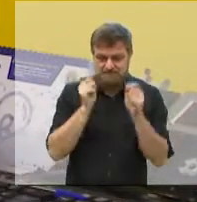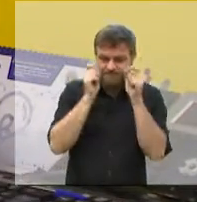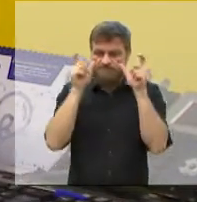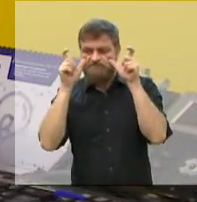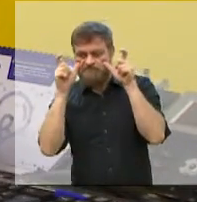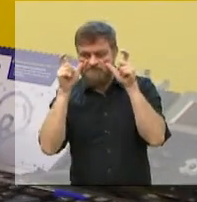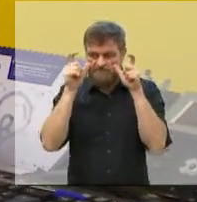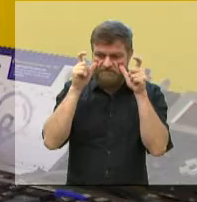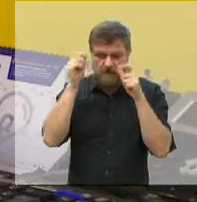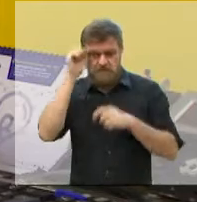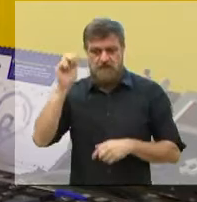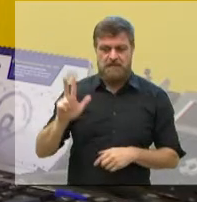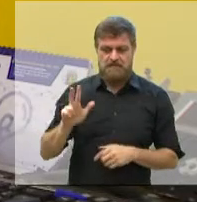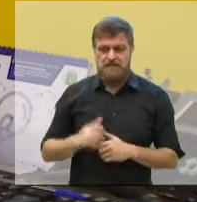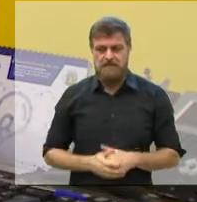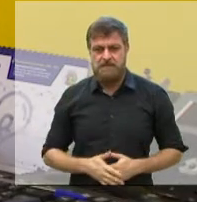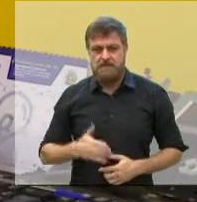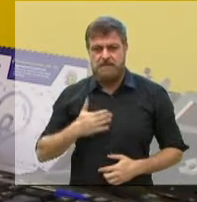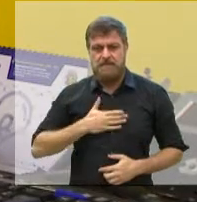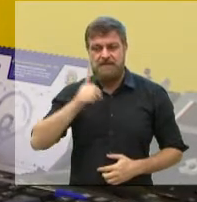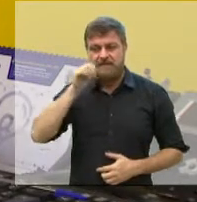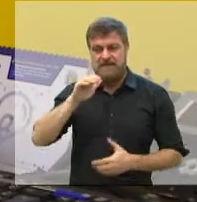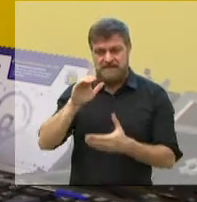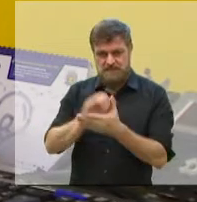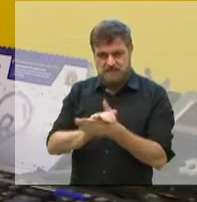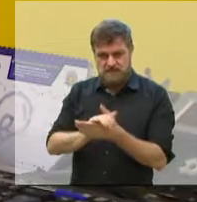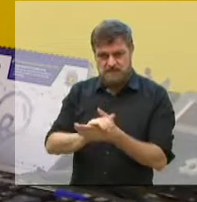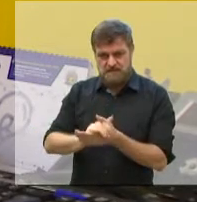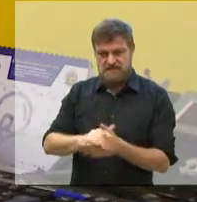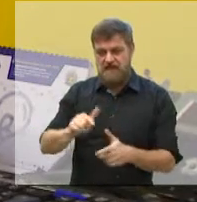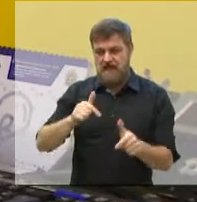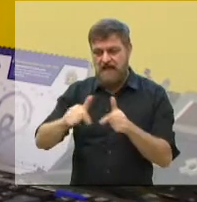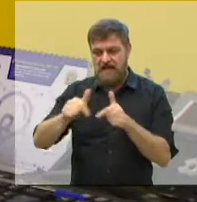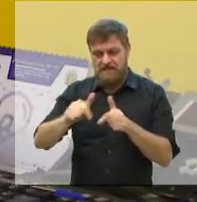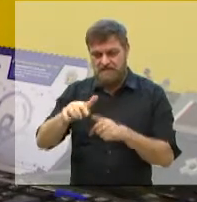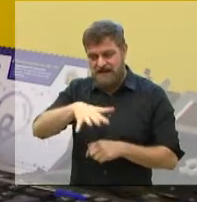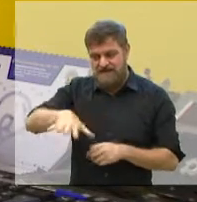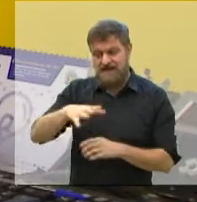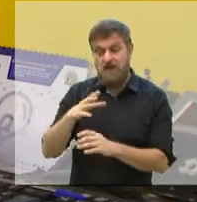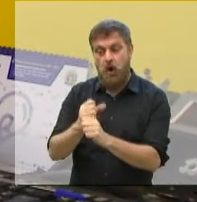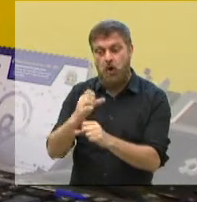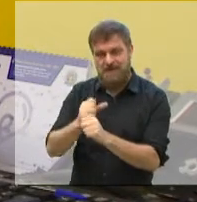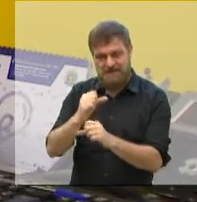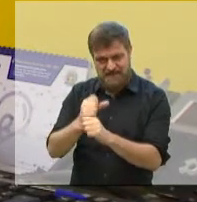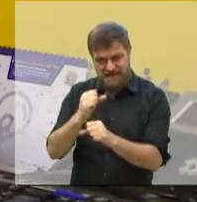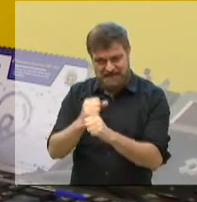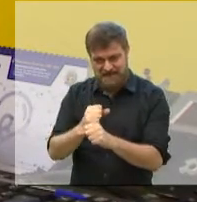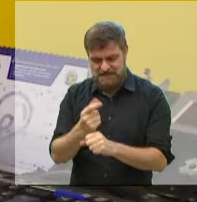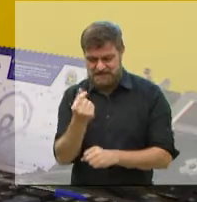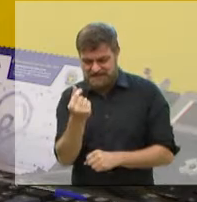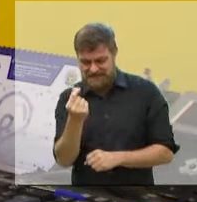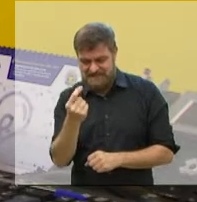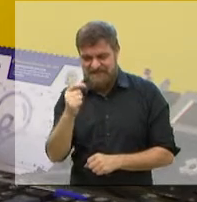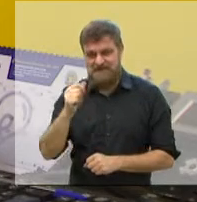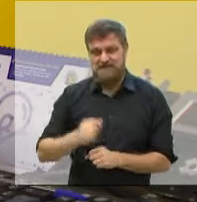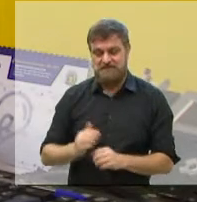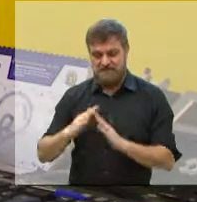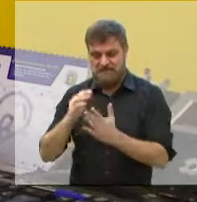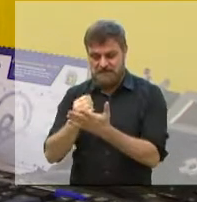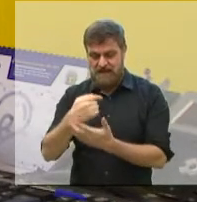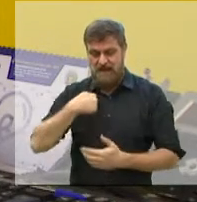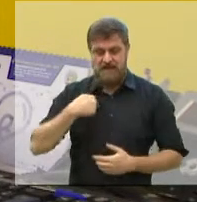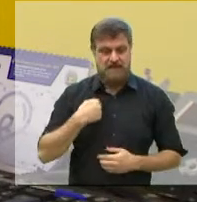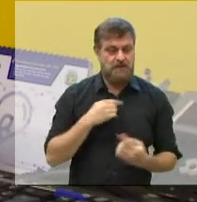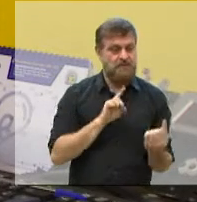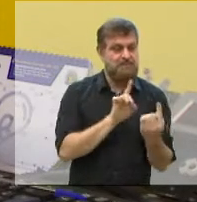ligada. E como minha esposa trabalha no escritório, que ela faz a parte de contabilidade da farmácia e eu no balcão, e